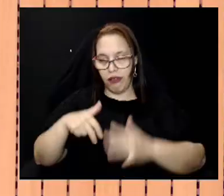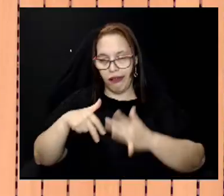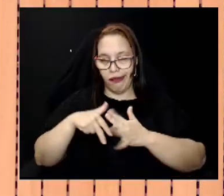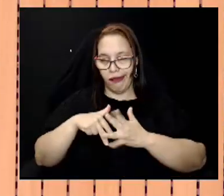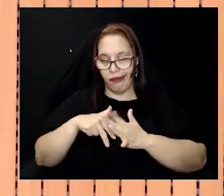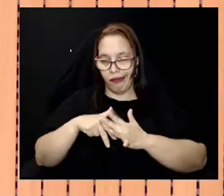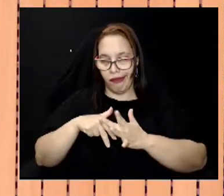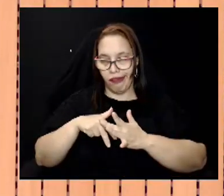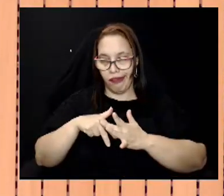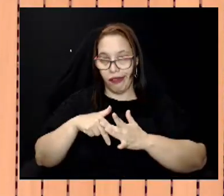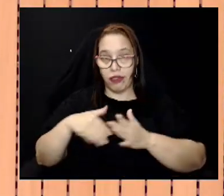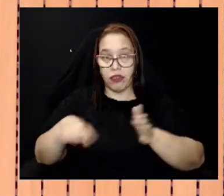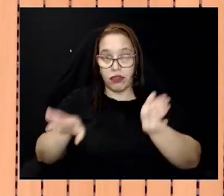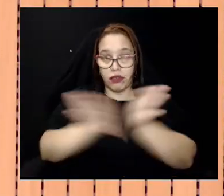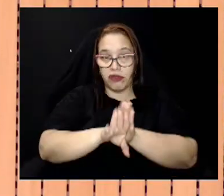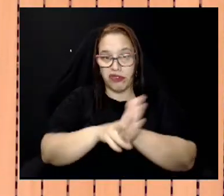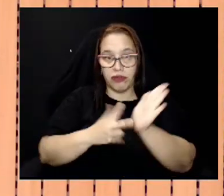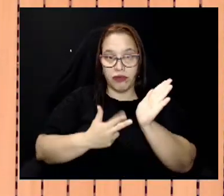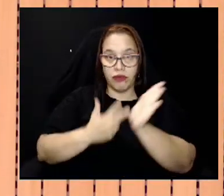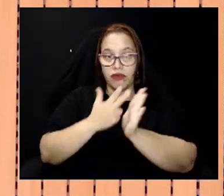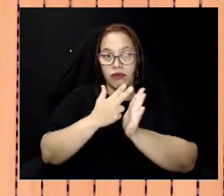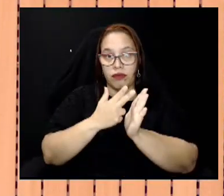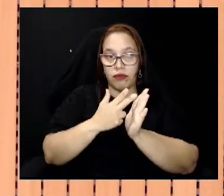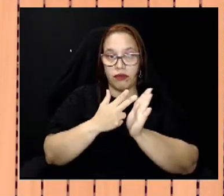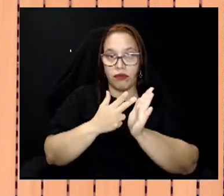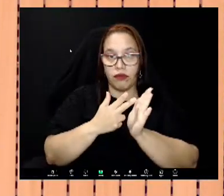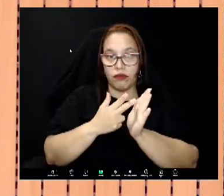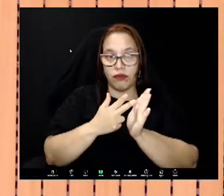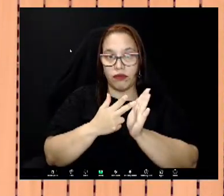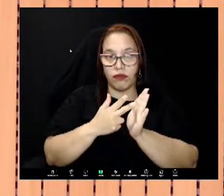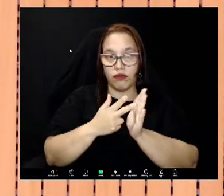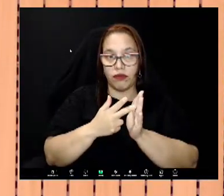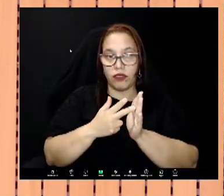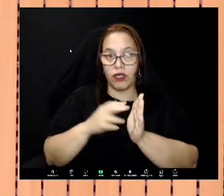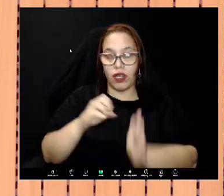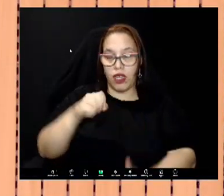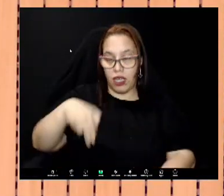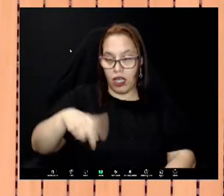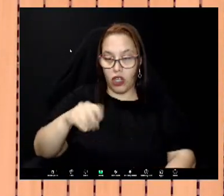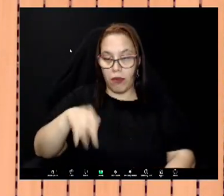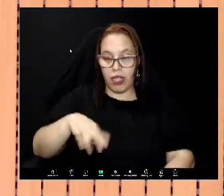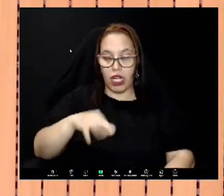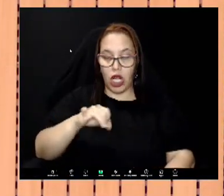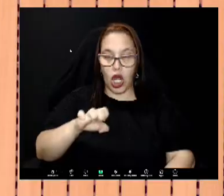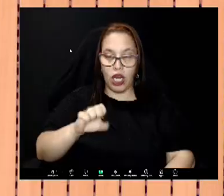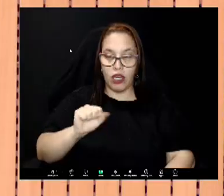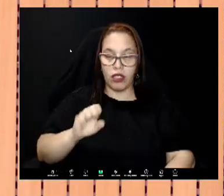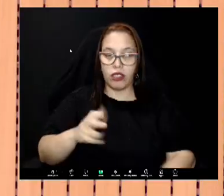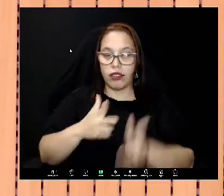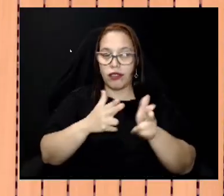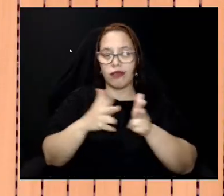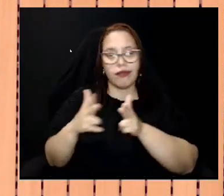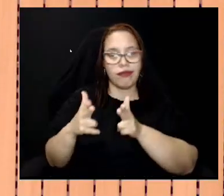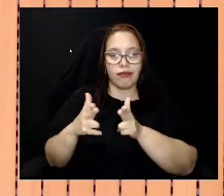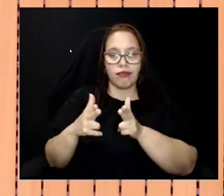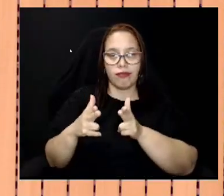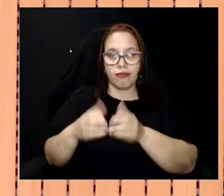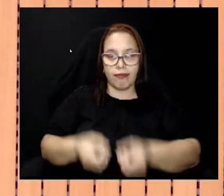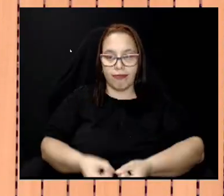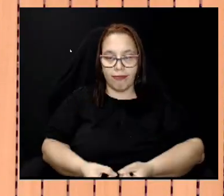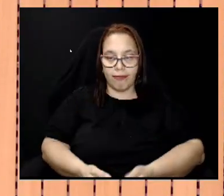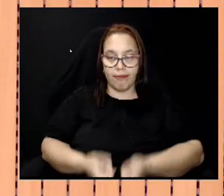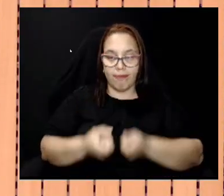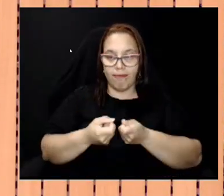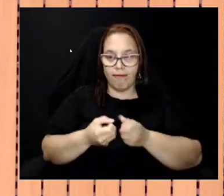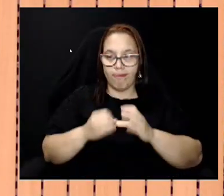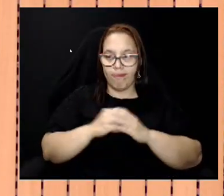conosco, o cirurgião oncológico pélvico. Eu opero, além de operar câncer, eu opero muita endometriose, porque semelhante ao câncer de ovário, as células da